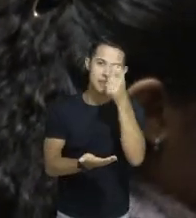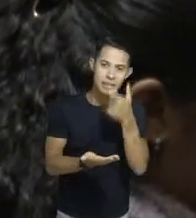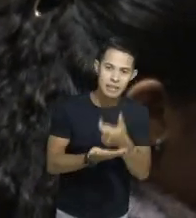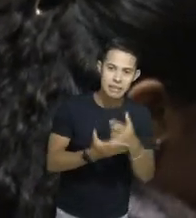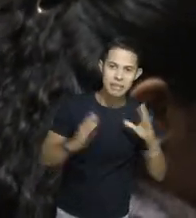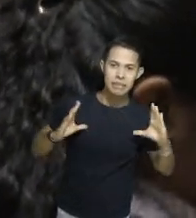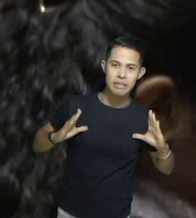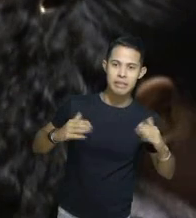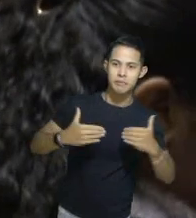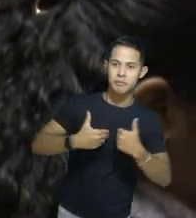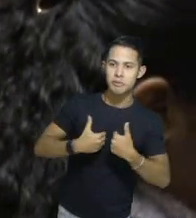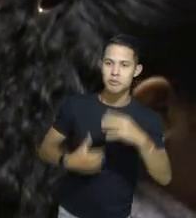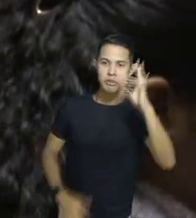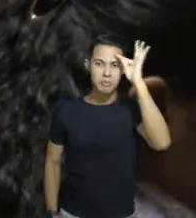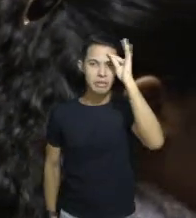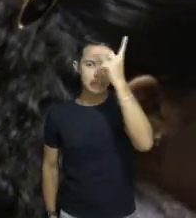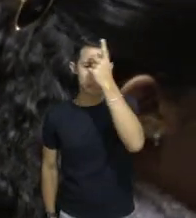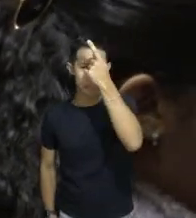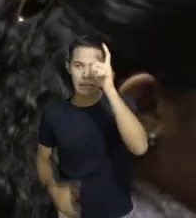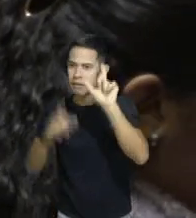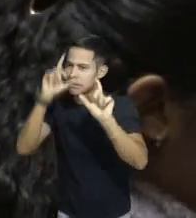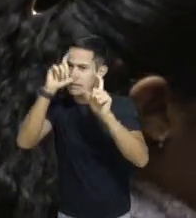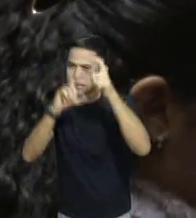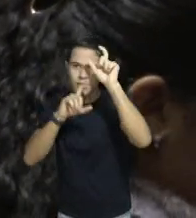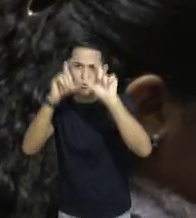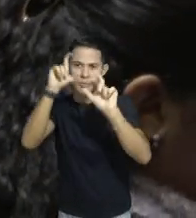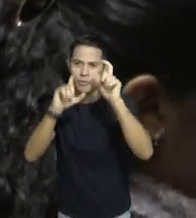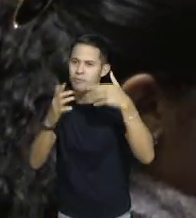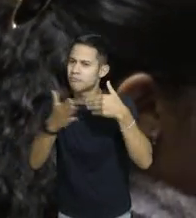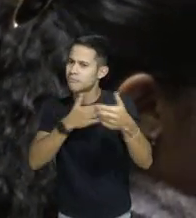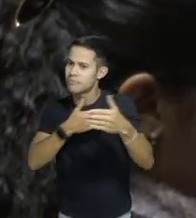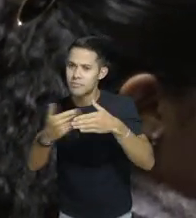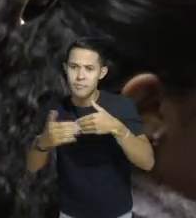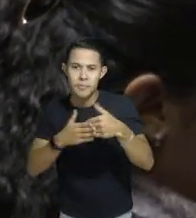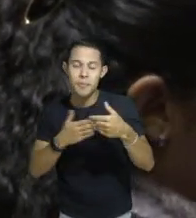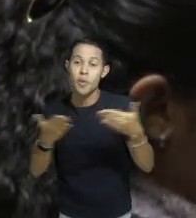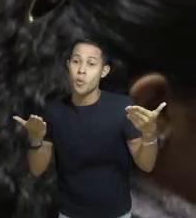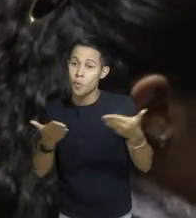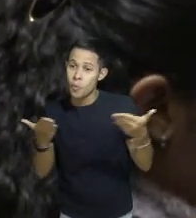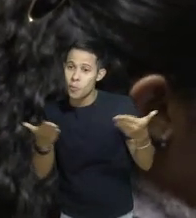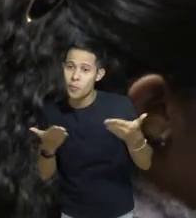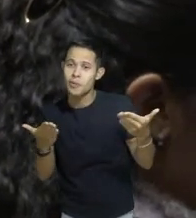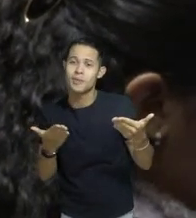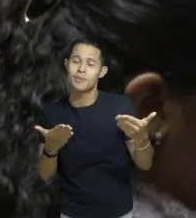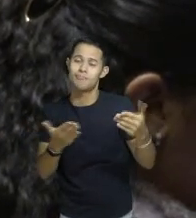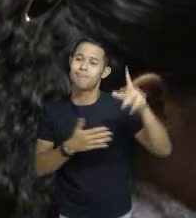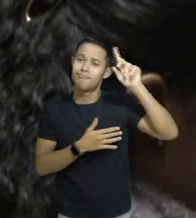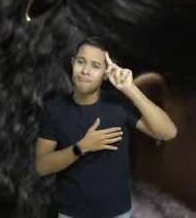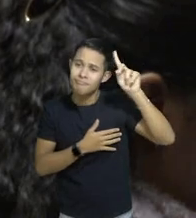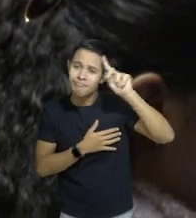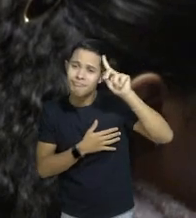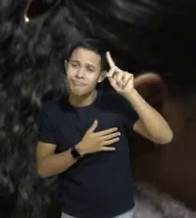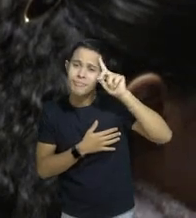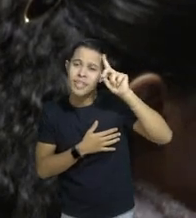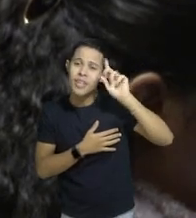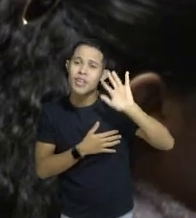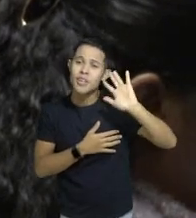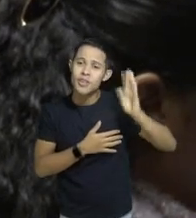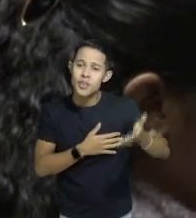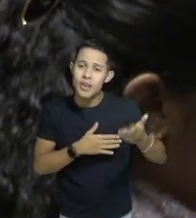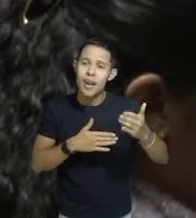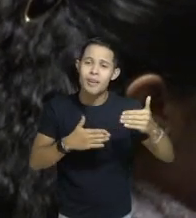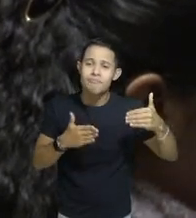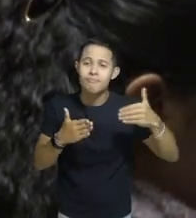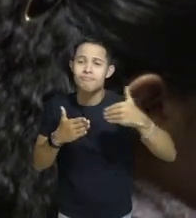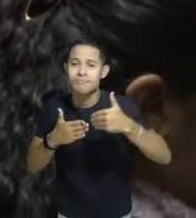seja quais transtornos forem, porque, hoje em dia, a gente está... já chegando num limite assim